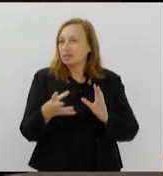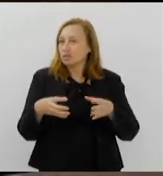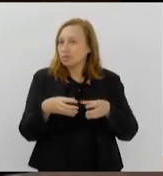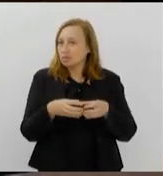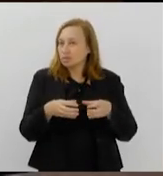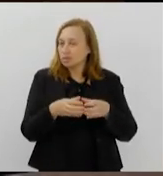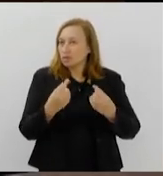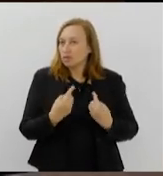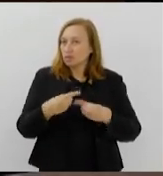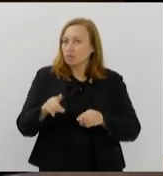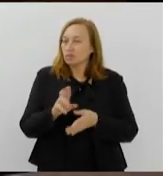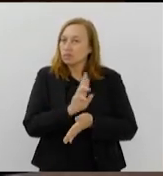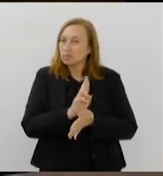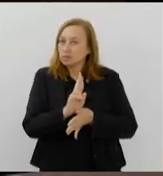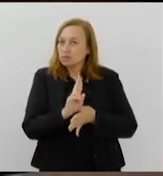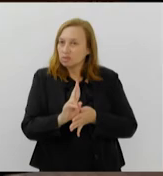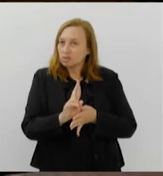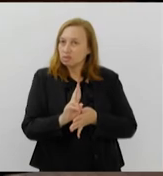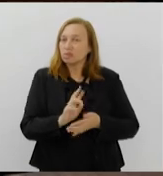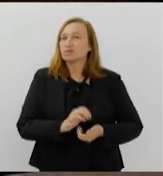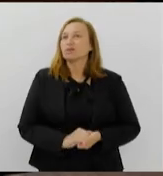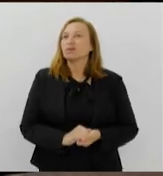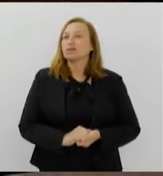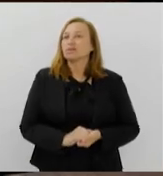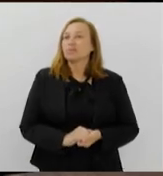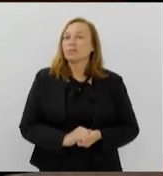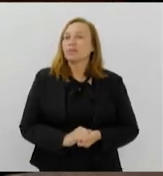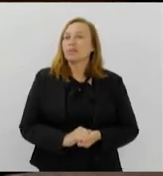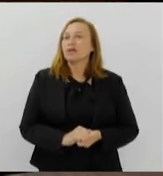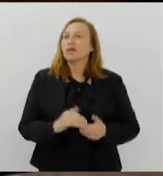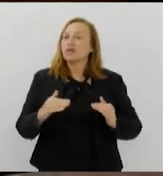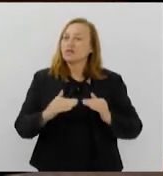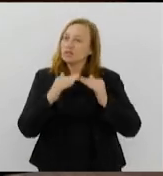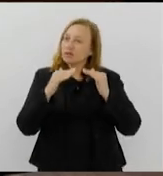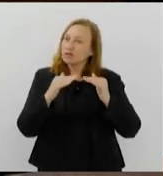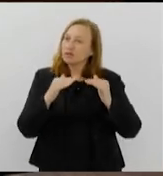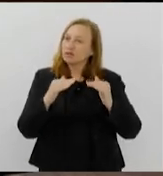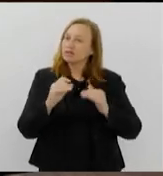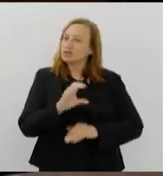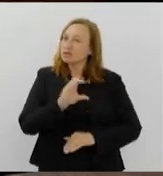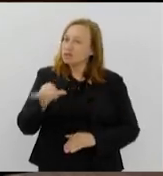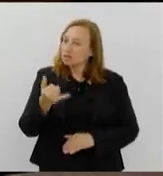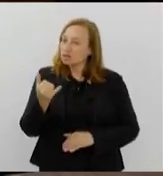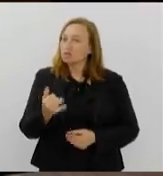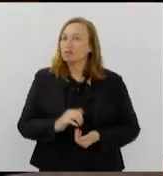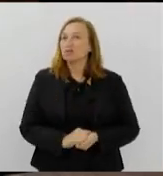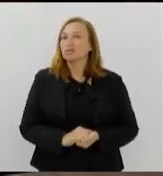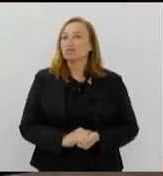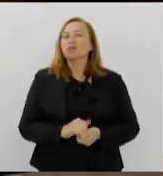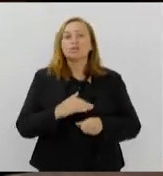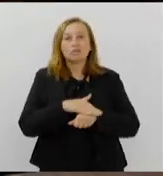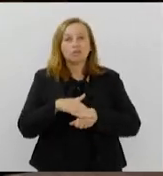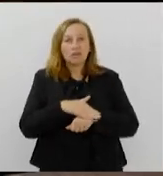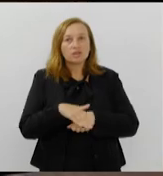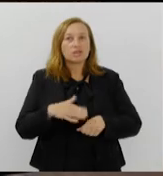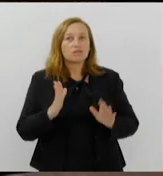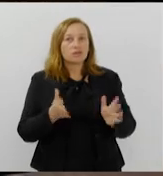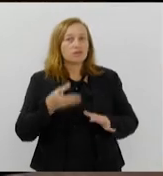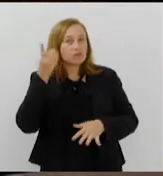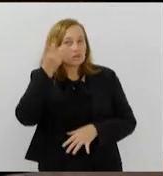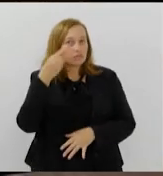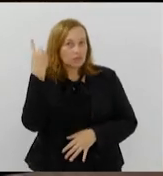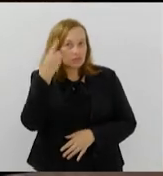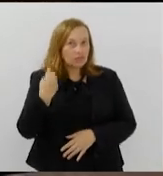que Combate ao Racismo e às Discriminações é favorável nos termos da CCJ. Conversava agora com a deputada